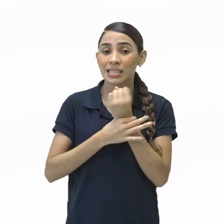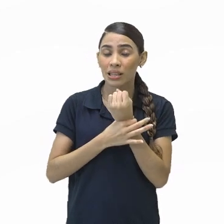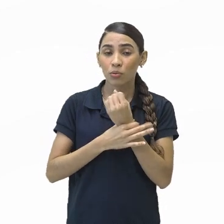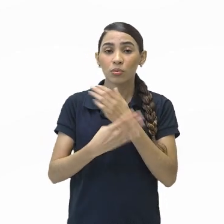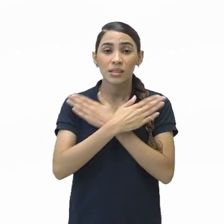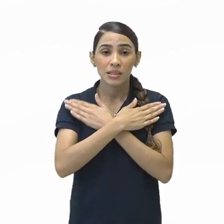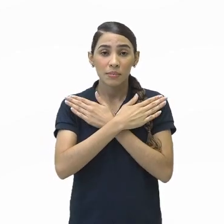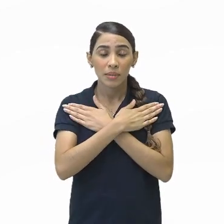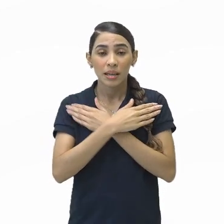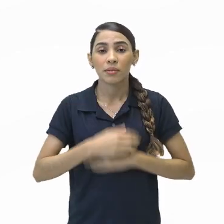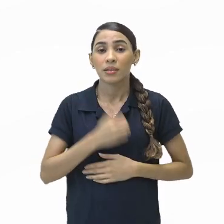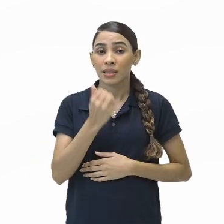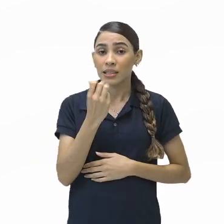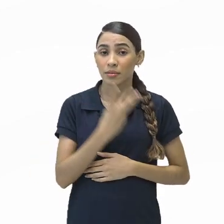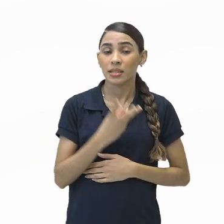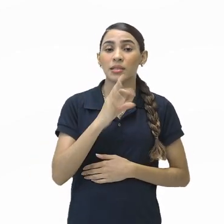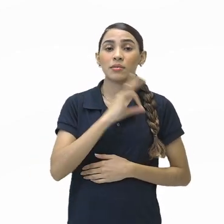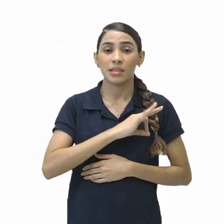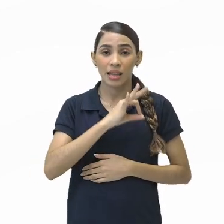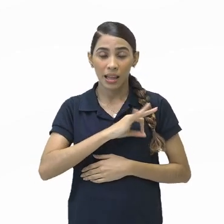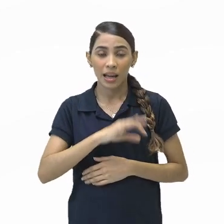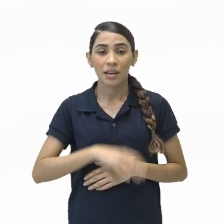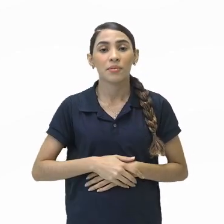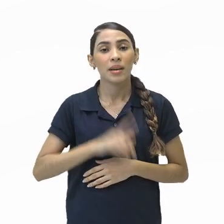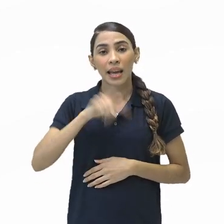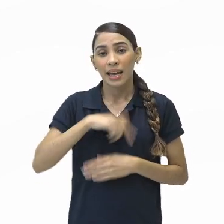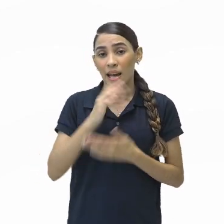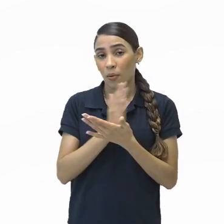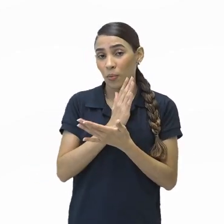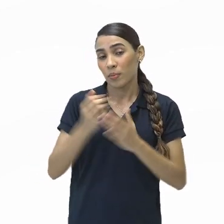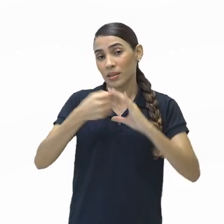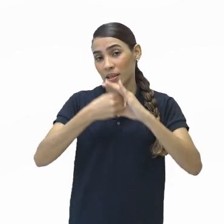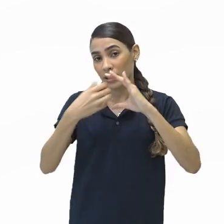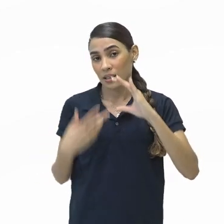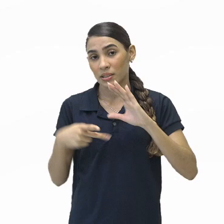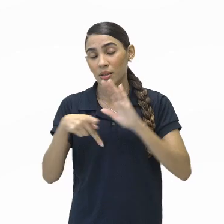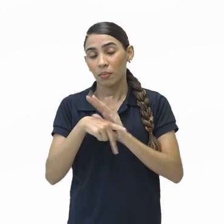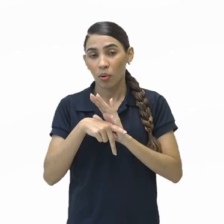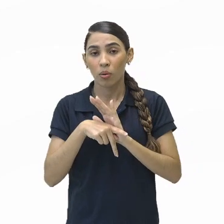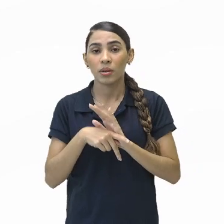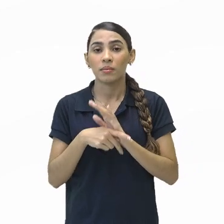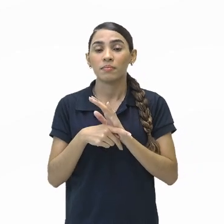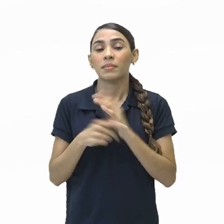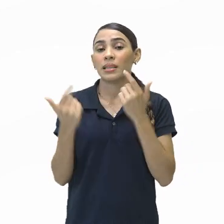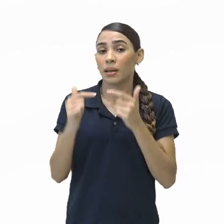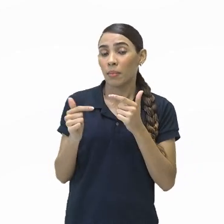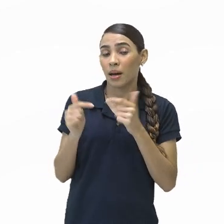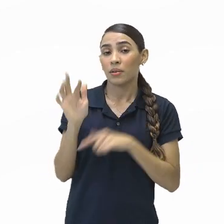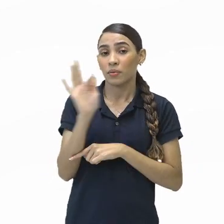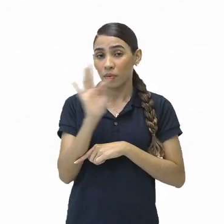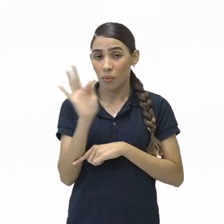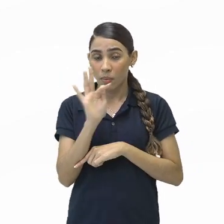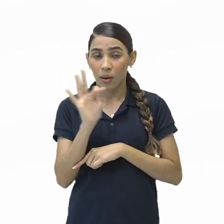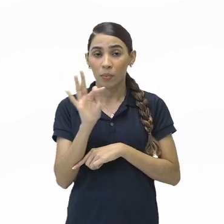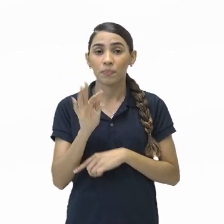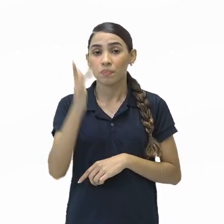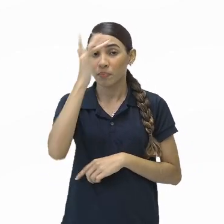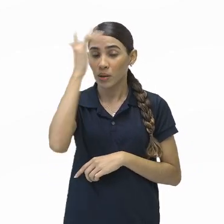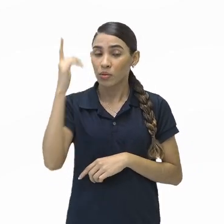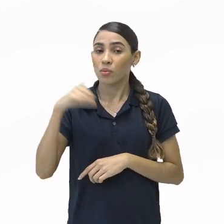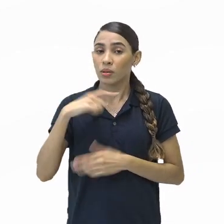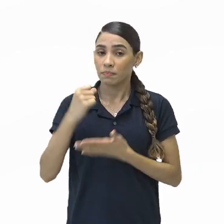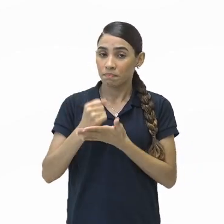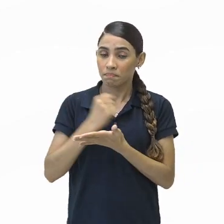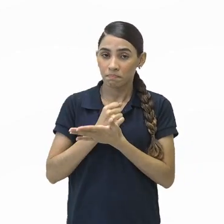seguro-desemprego, 13º salário. São algumas das características do trabalho de uma pessoa que possui um